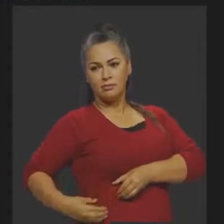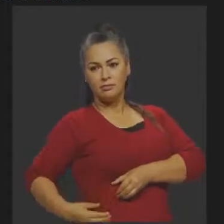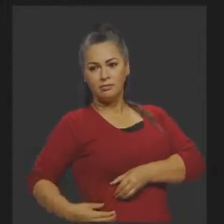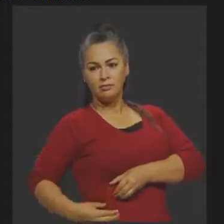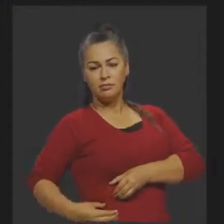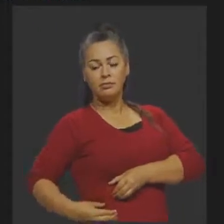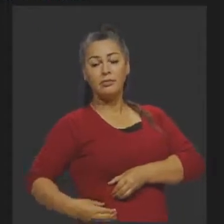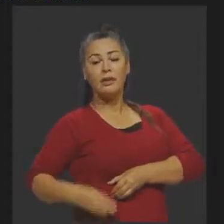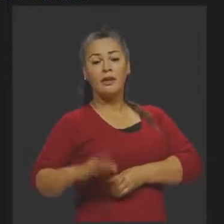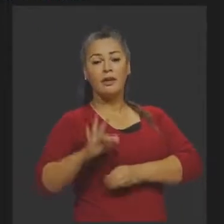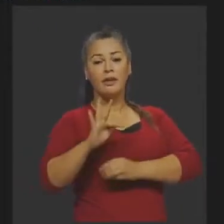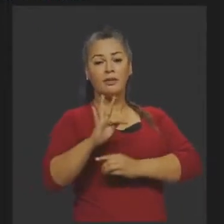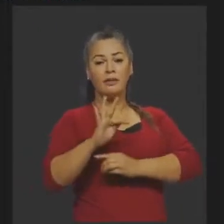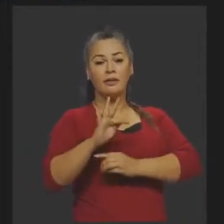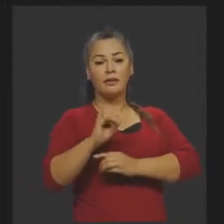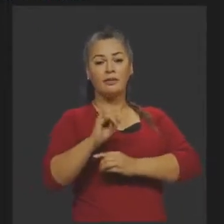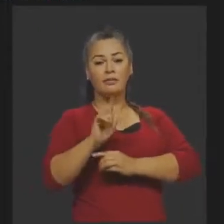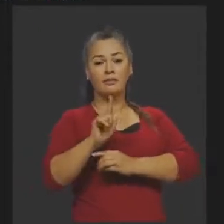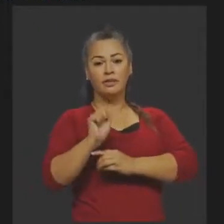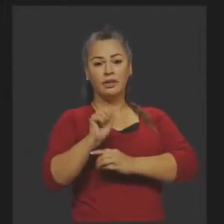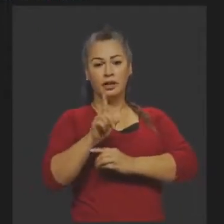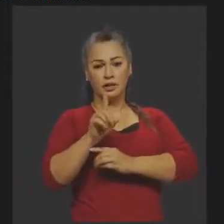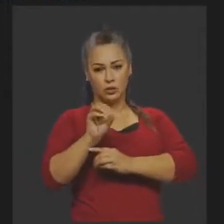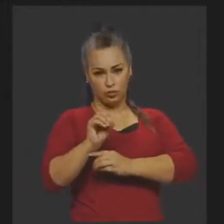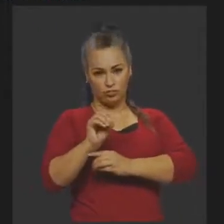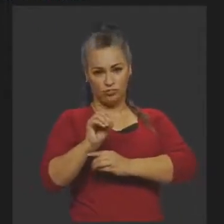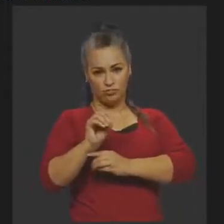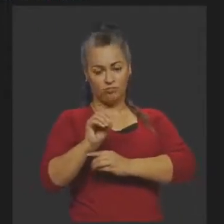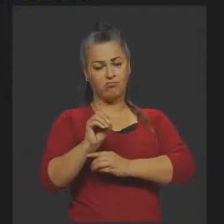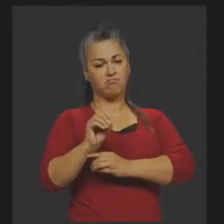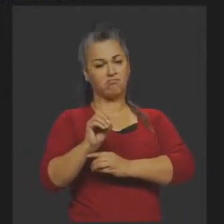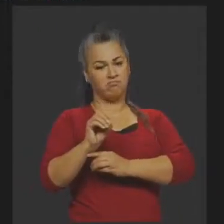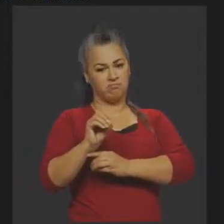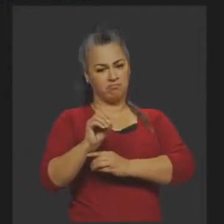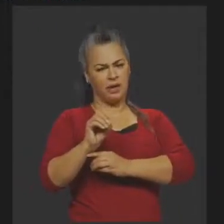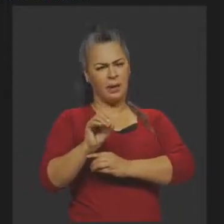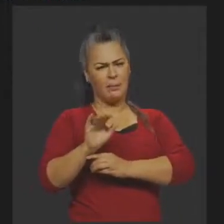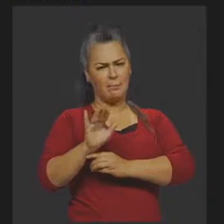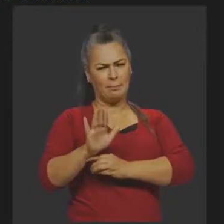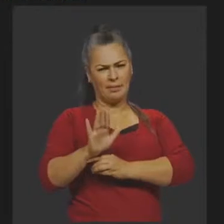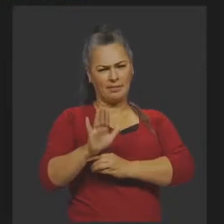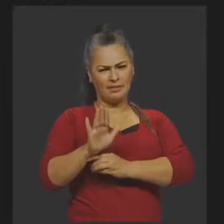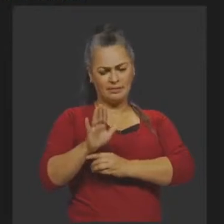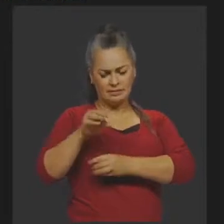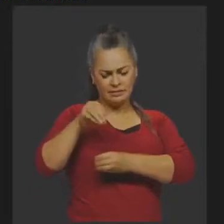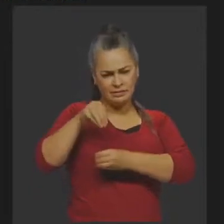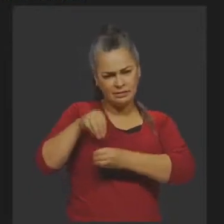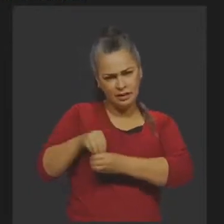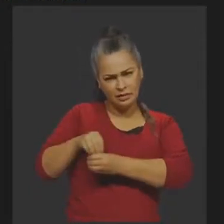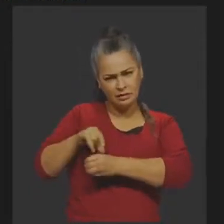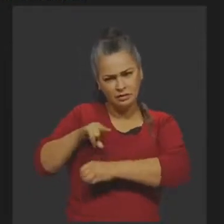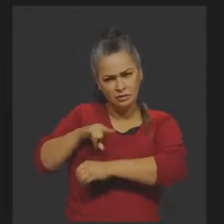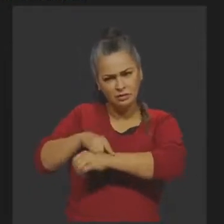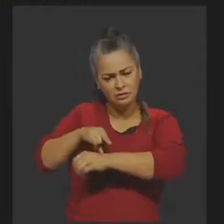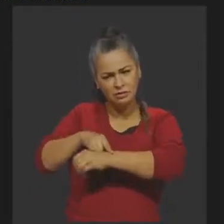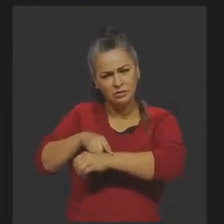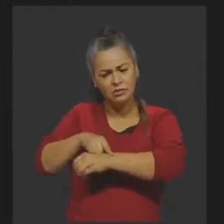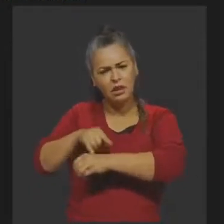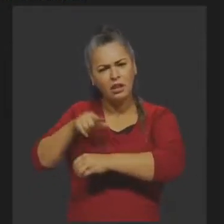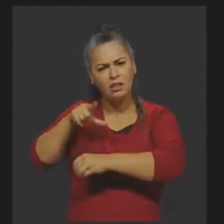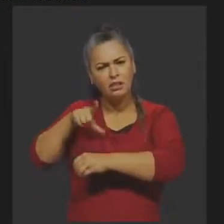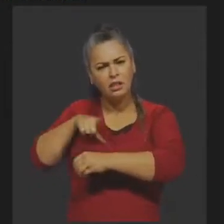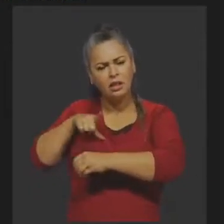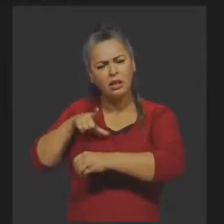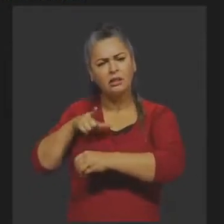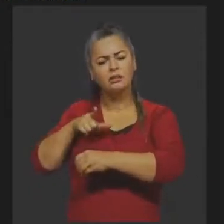é um dos componentes da urina. Mas a urina não tem só ureia. A urina também tem água, tem